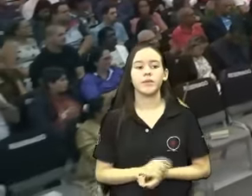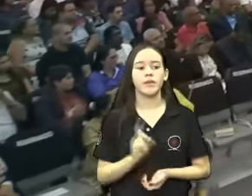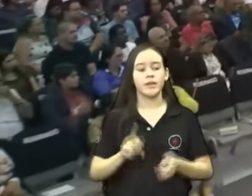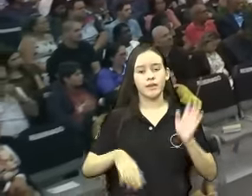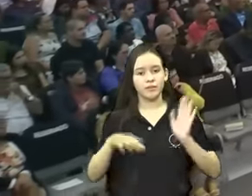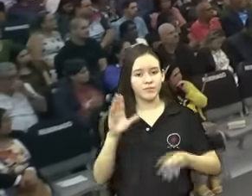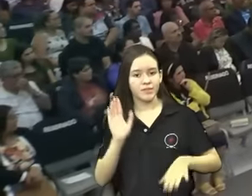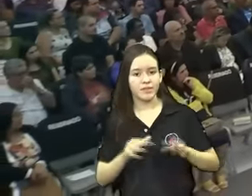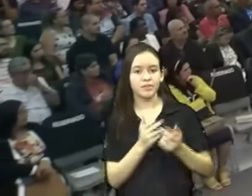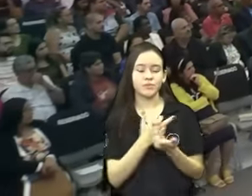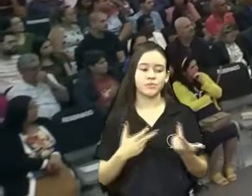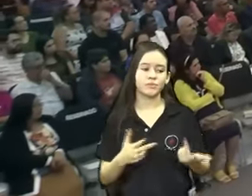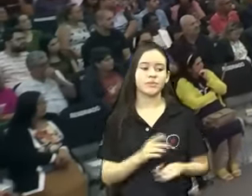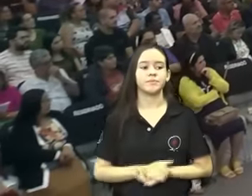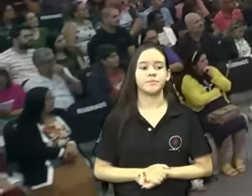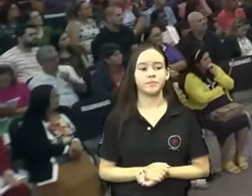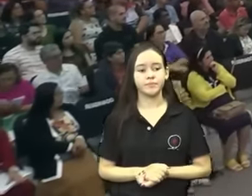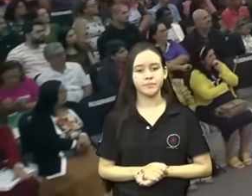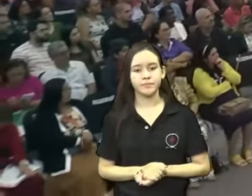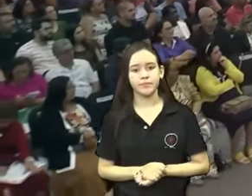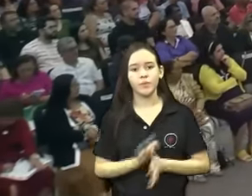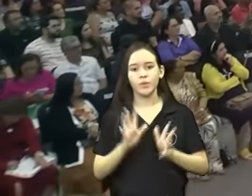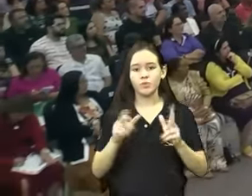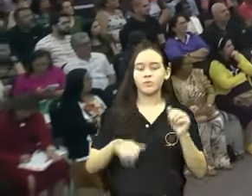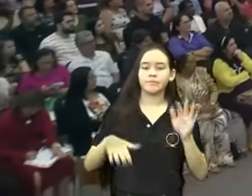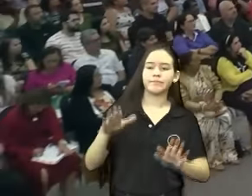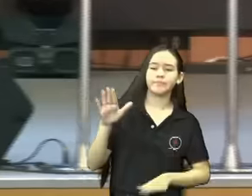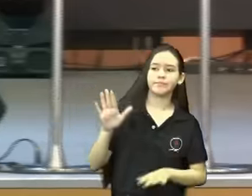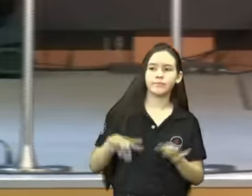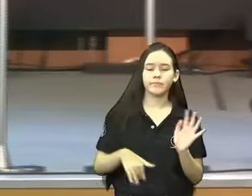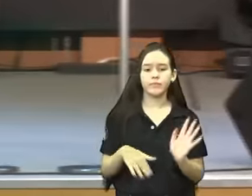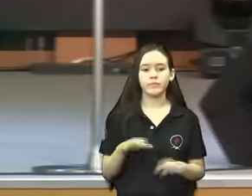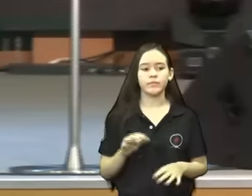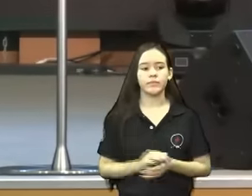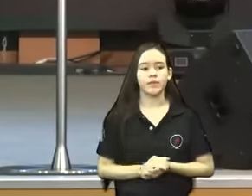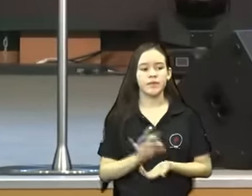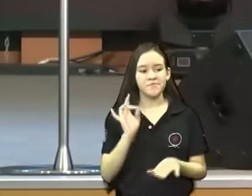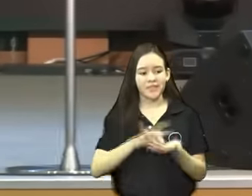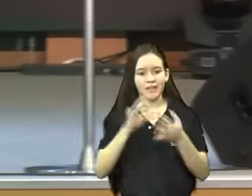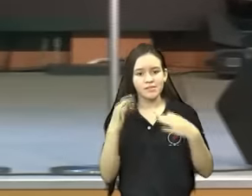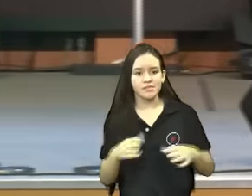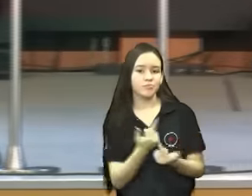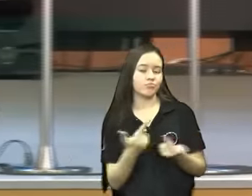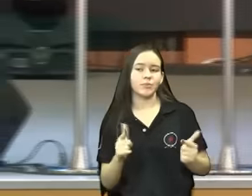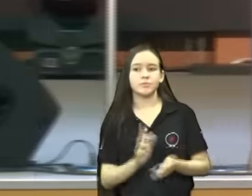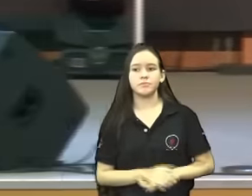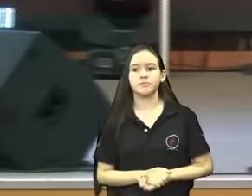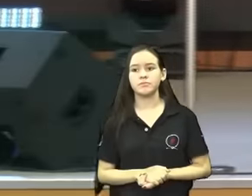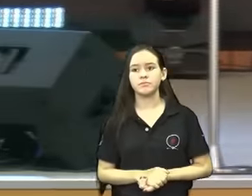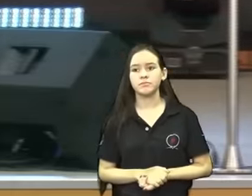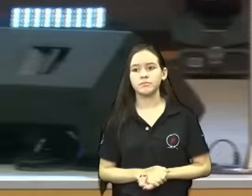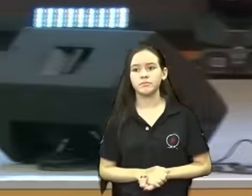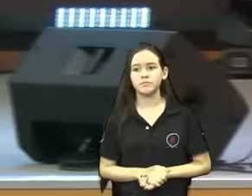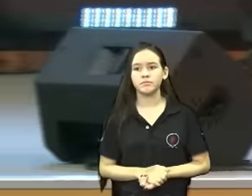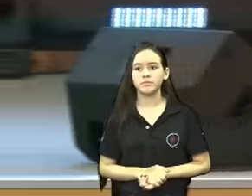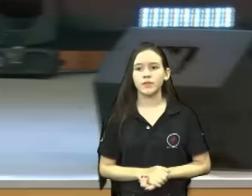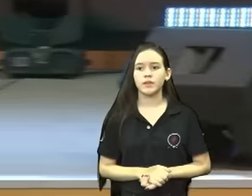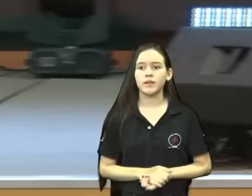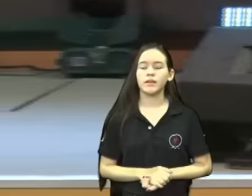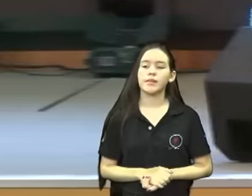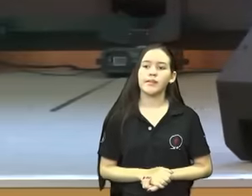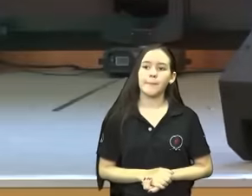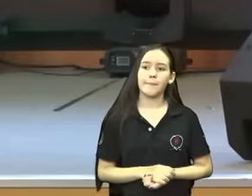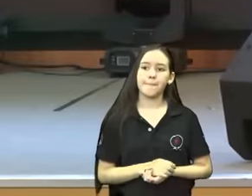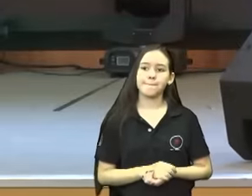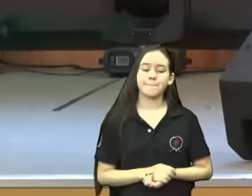relativização das coisas tão vendo isso tudo é relativizado não tem nada absoluto o que é que ele chama de consumo